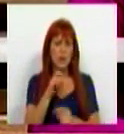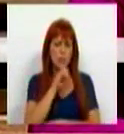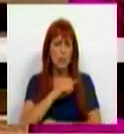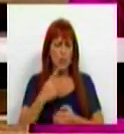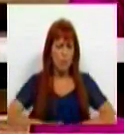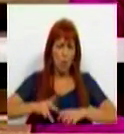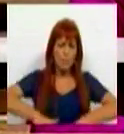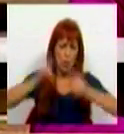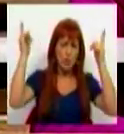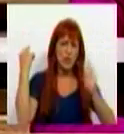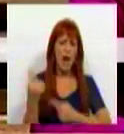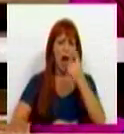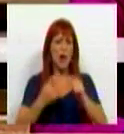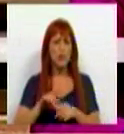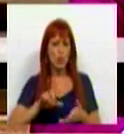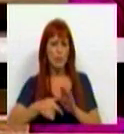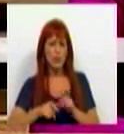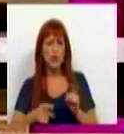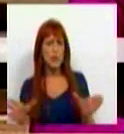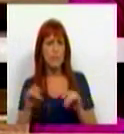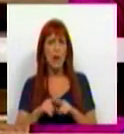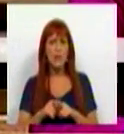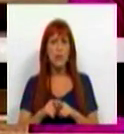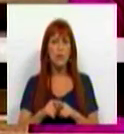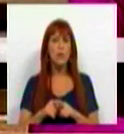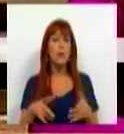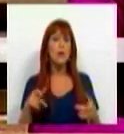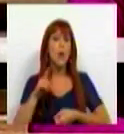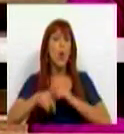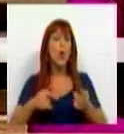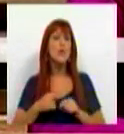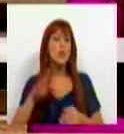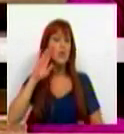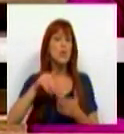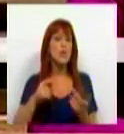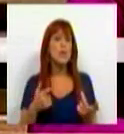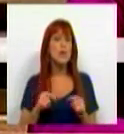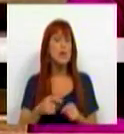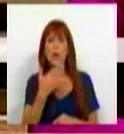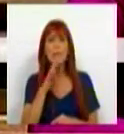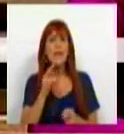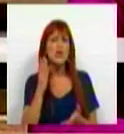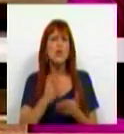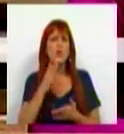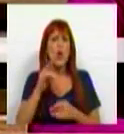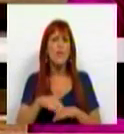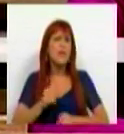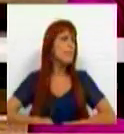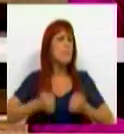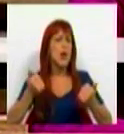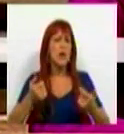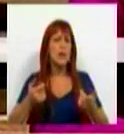podermos desenvolver alguns dos projetos mais disruptivos, aqueles cujos resultados não dependem nem apenas de fazer